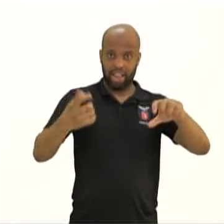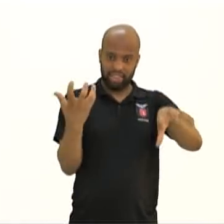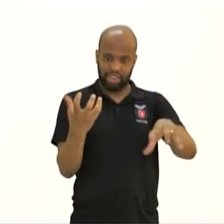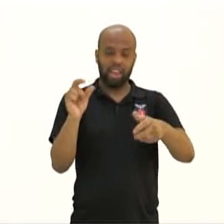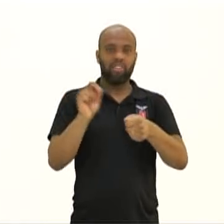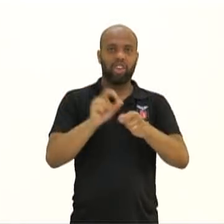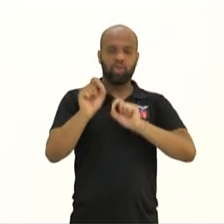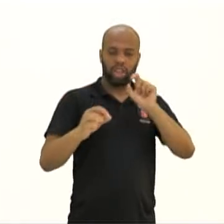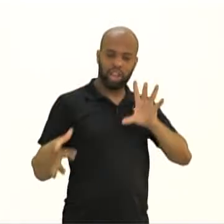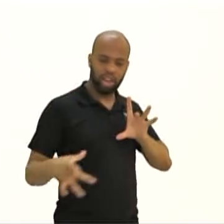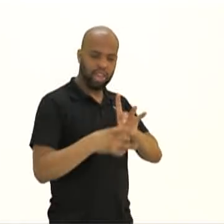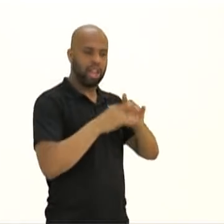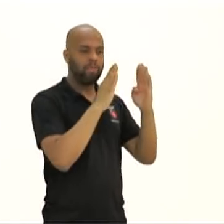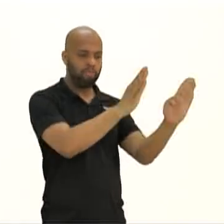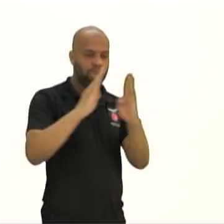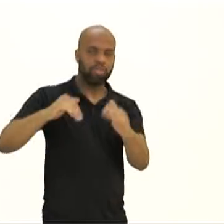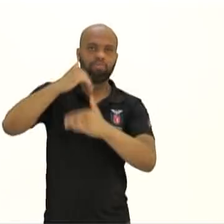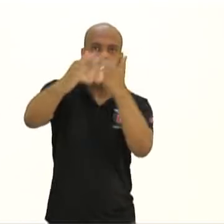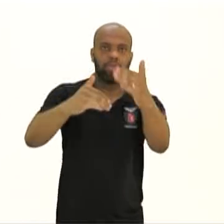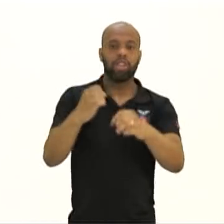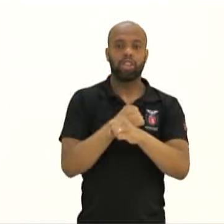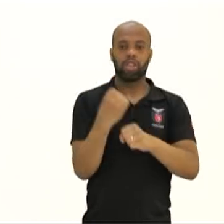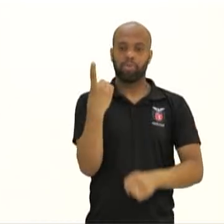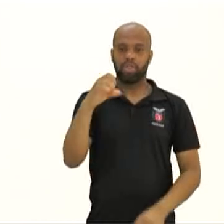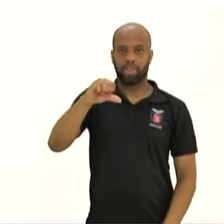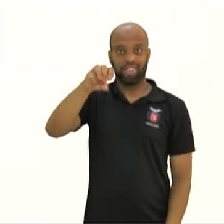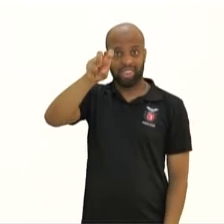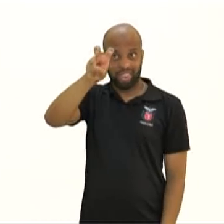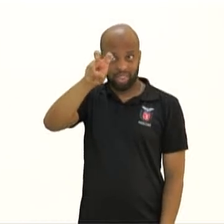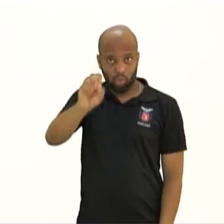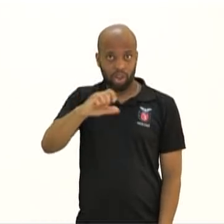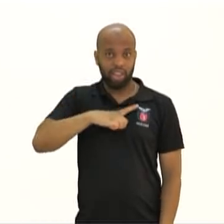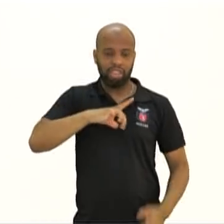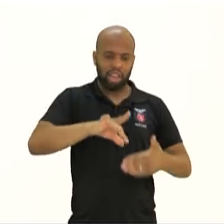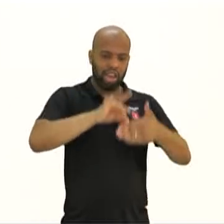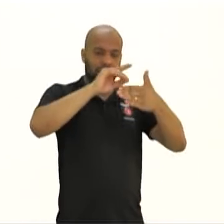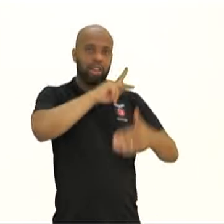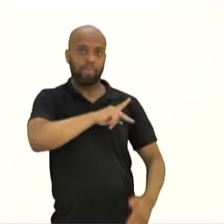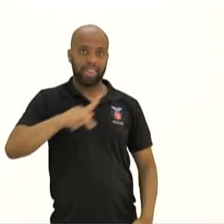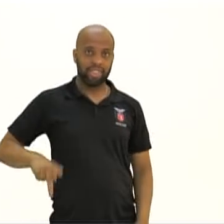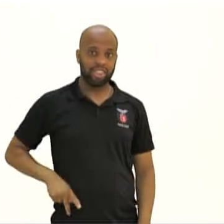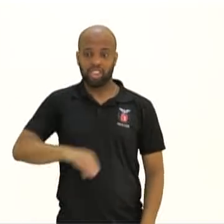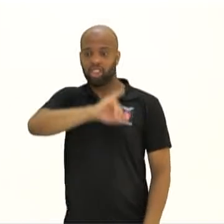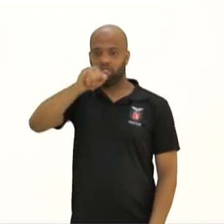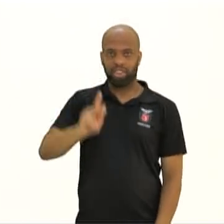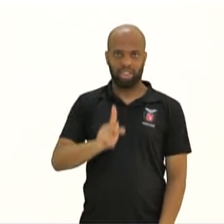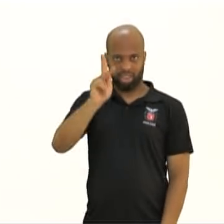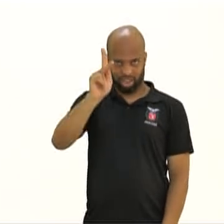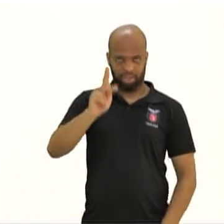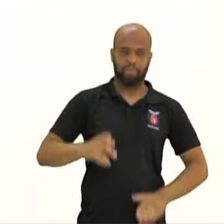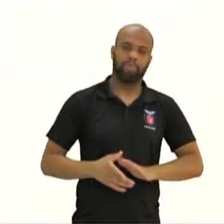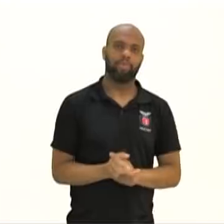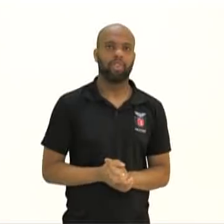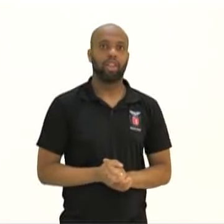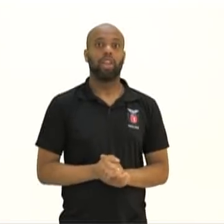do processo desenvolvimentista dos anos 50, liderado pelo presidente JK e seu vice João Goulart.